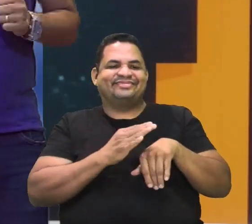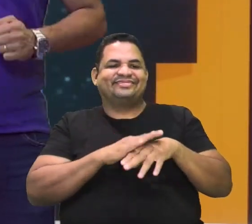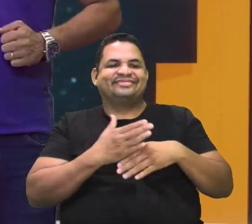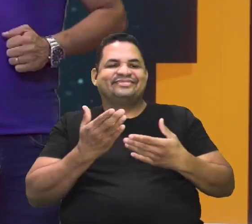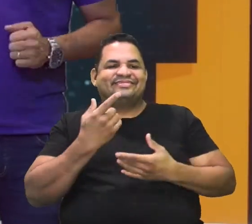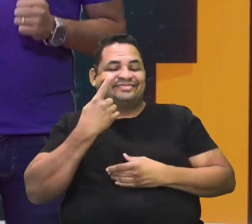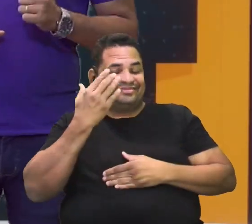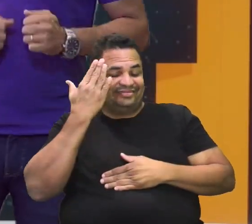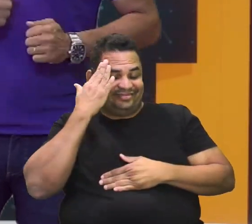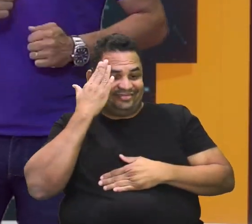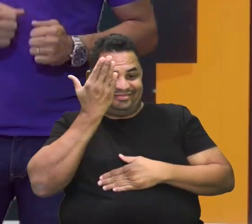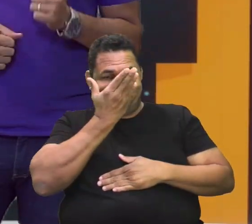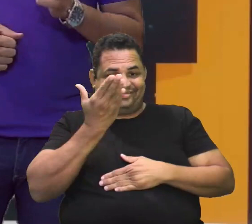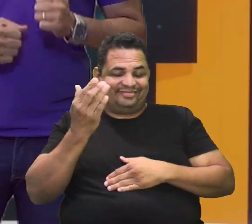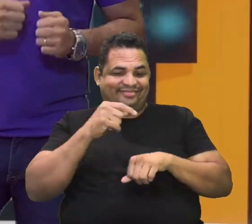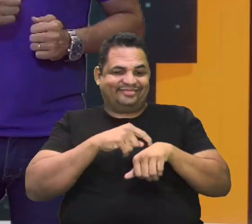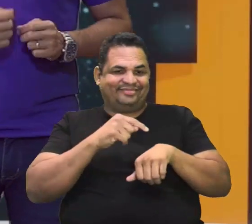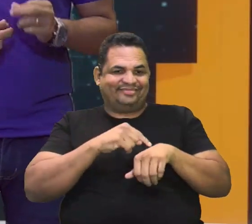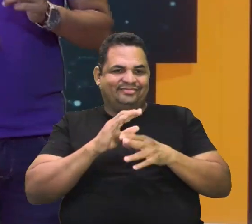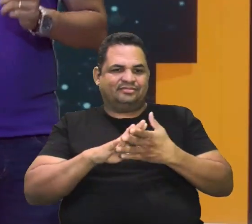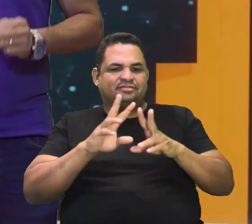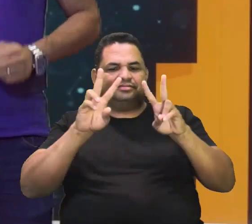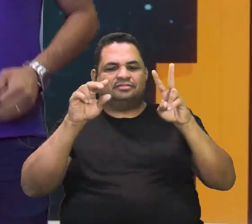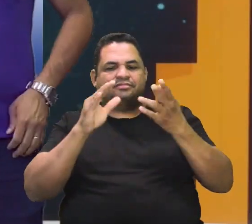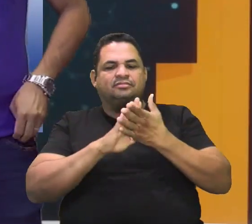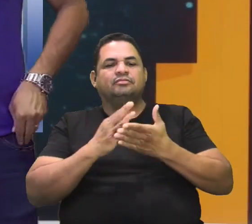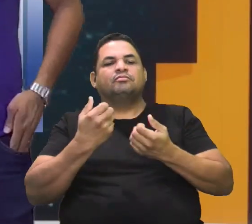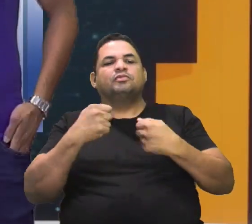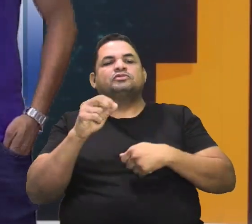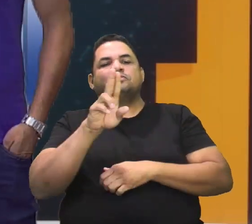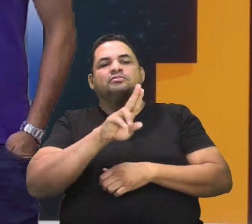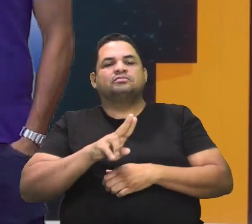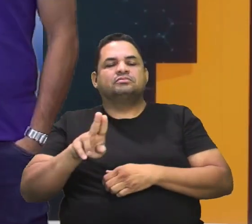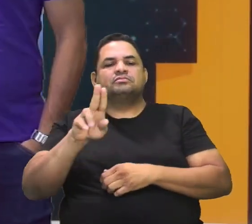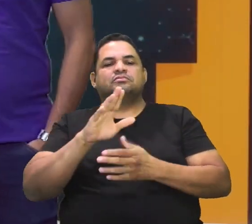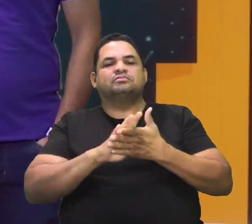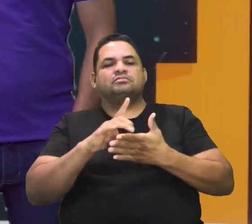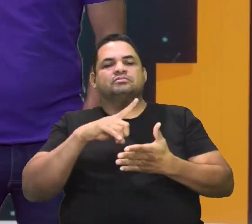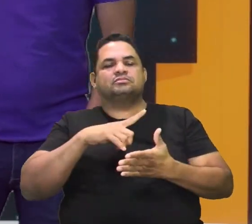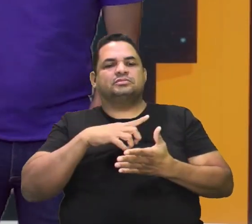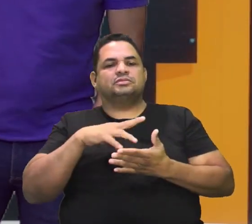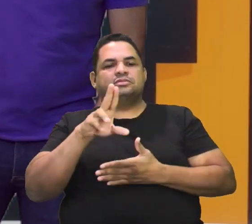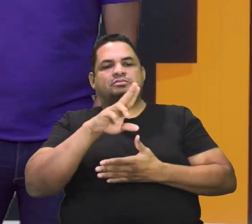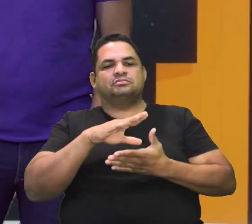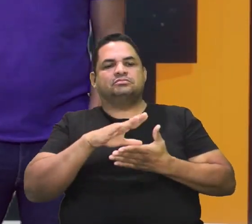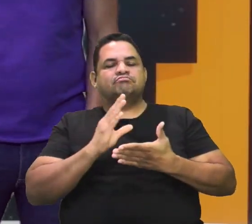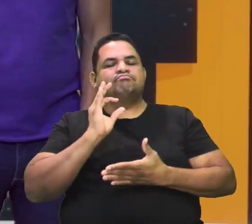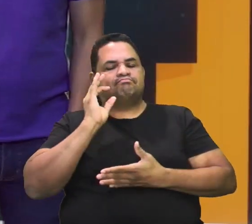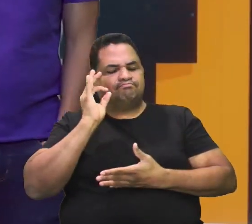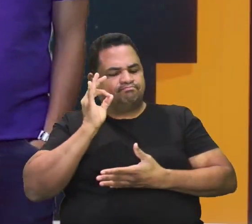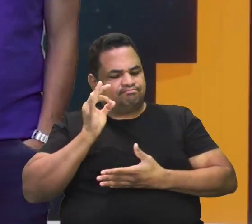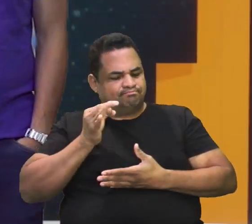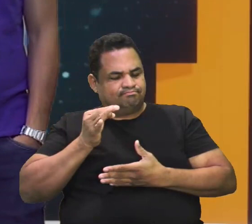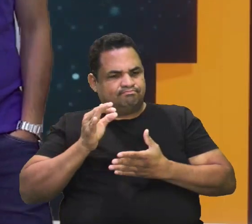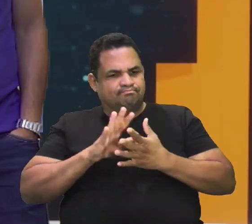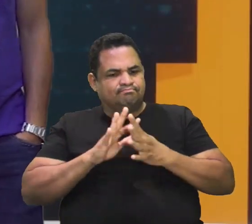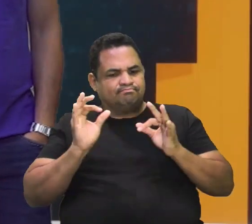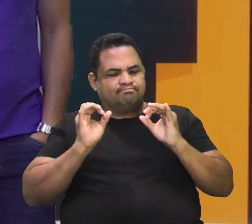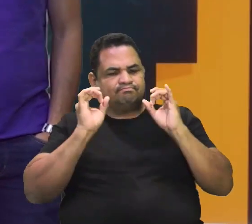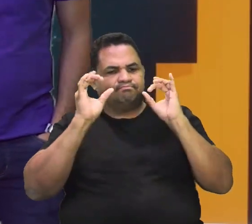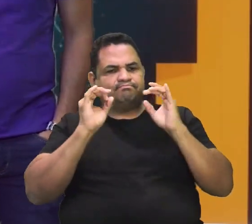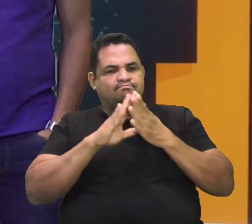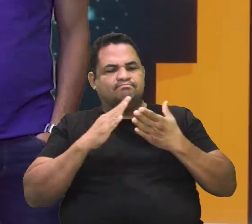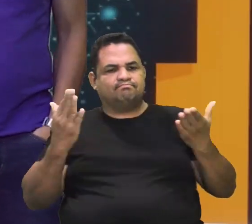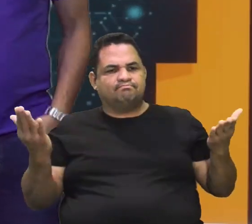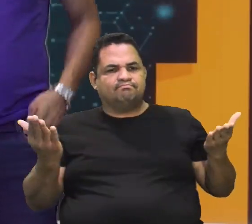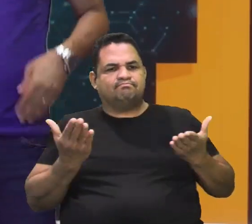praticar, hora de você entender onde esse assunto todo pode ser aplicado, porque tem aplicação sim, com certeza,